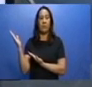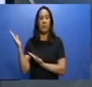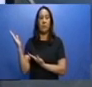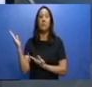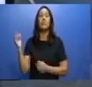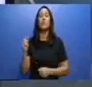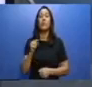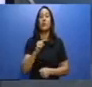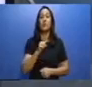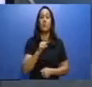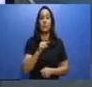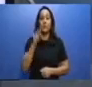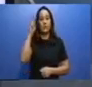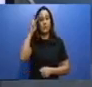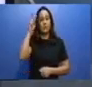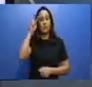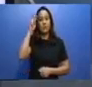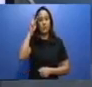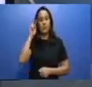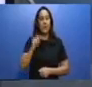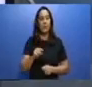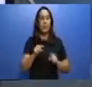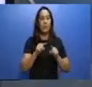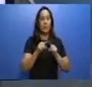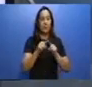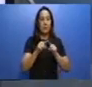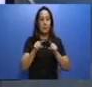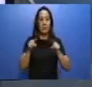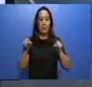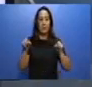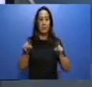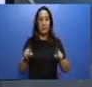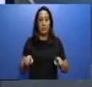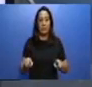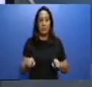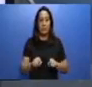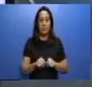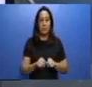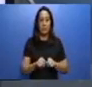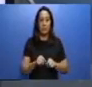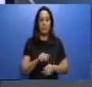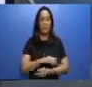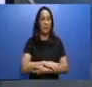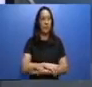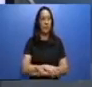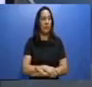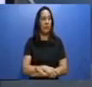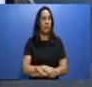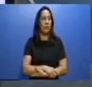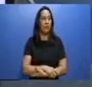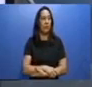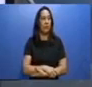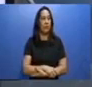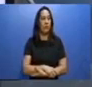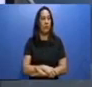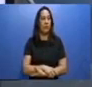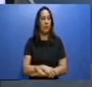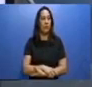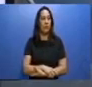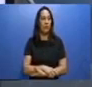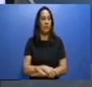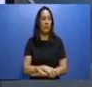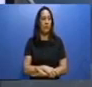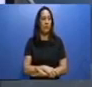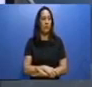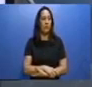que lembra, ó, não é exatamente, tá? Isso aqui não lembra um quadrado? Lembra, né? Aqui eu peguei